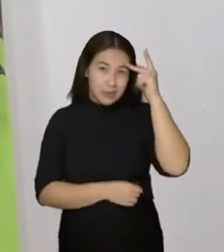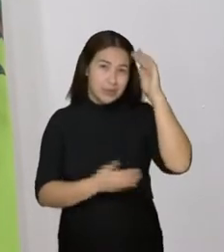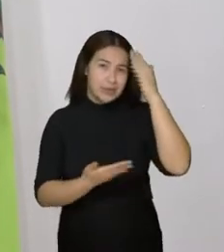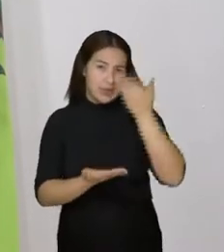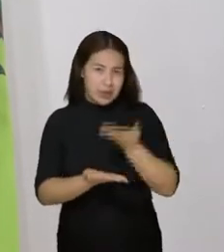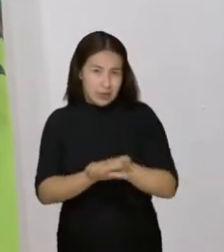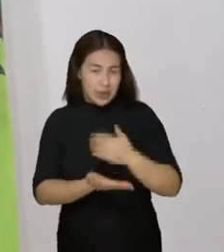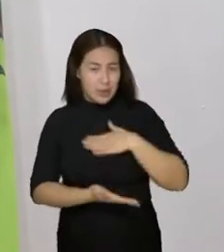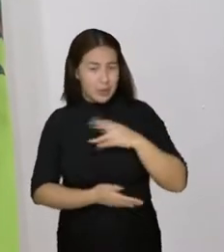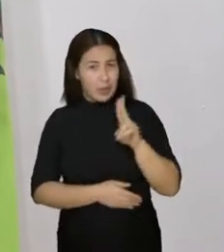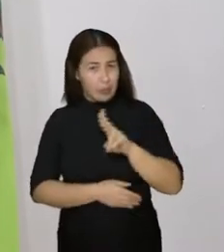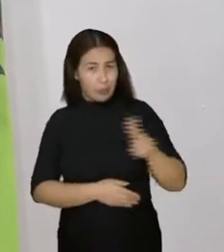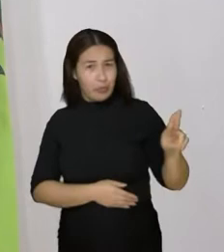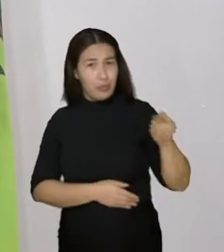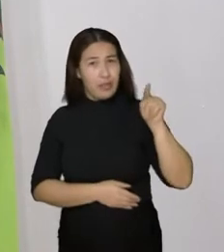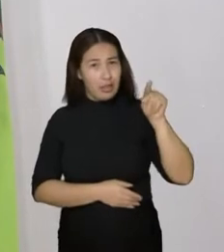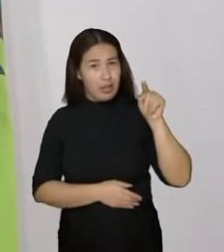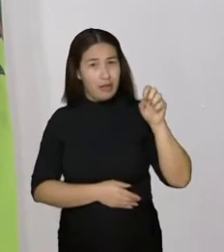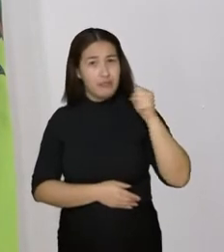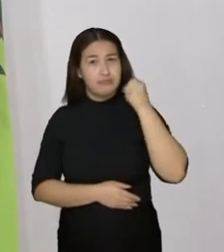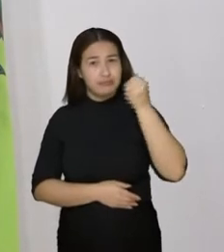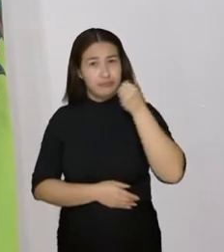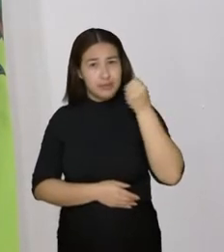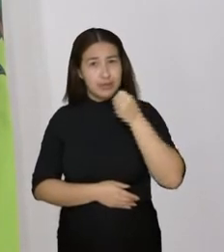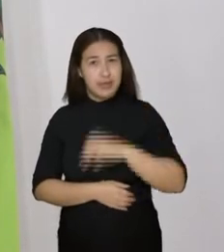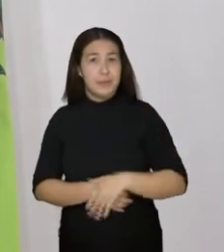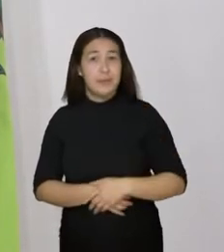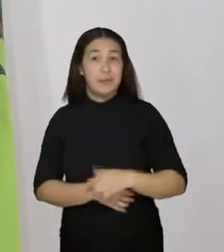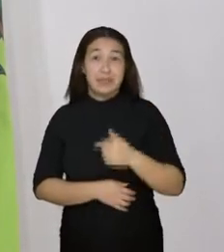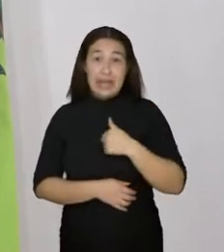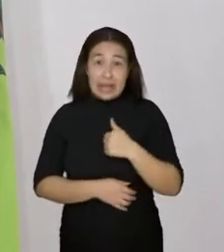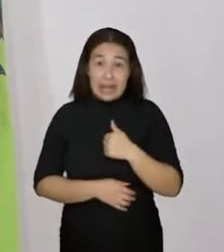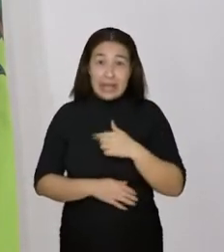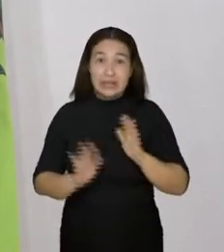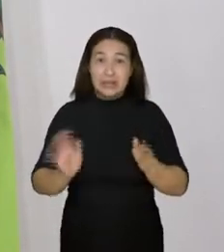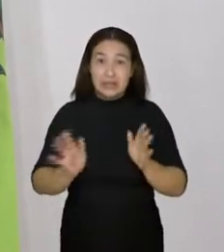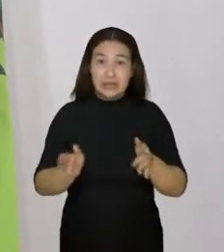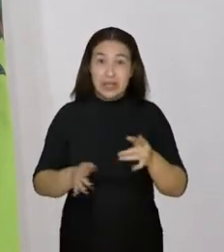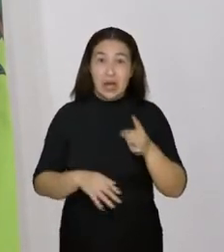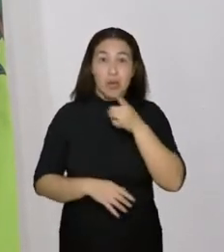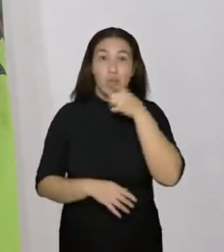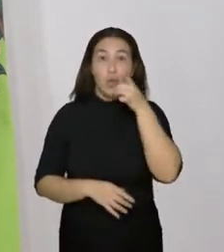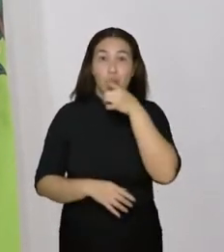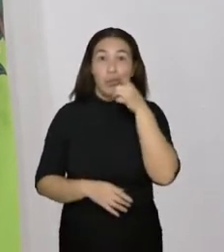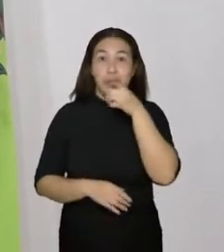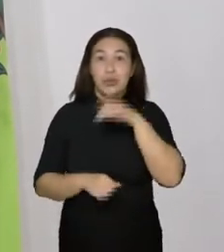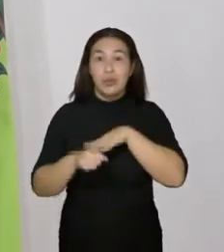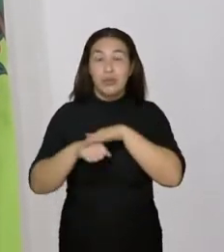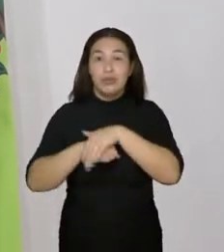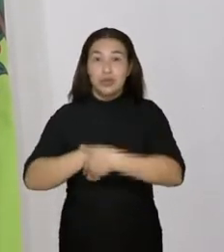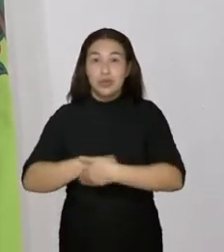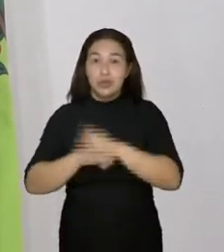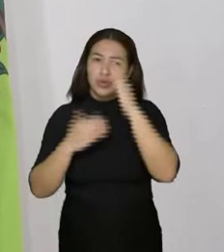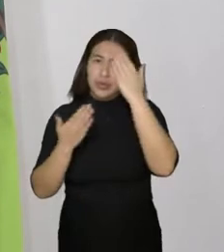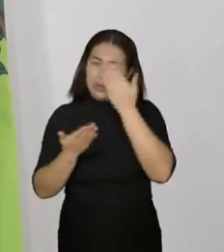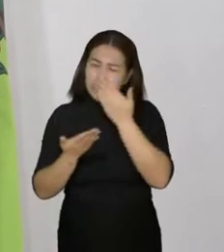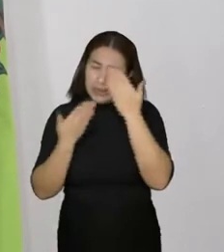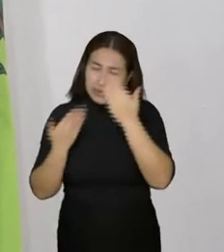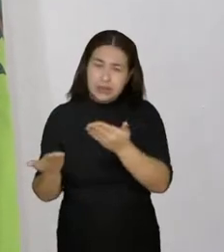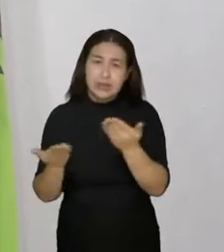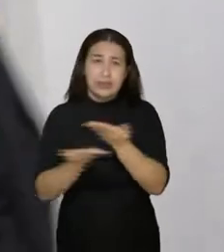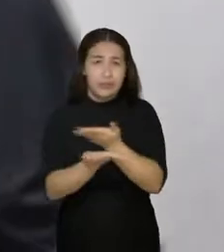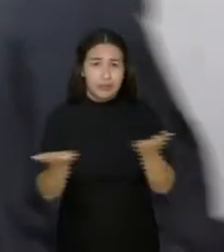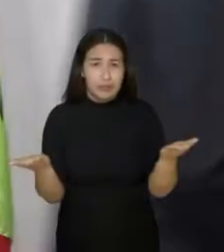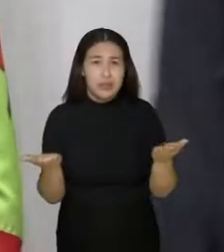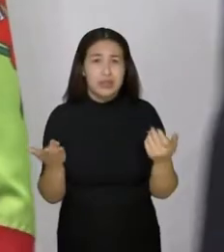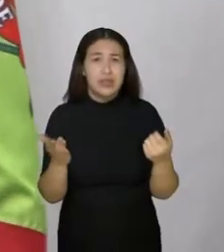no meu nome para o Senado e como fiz já no domingo à noite agradecendo todos esses que acreditaram na nossa